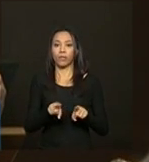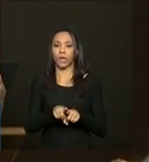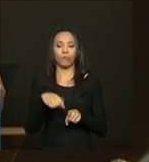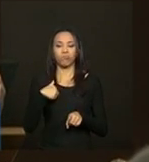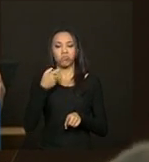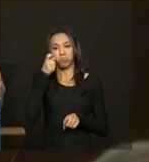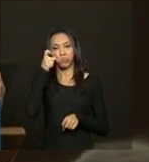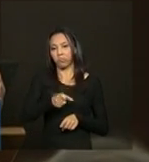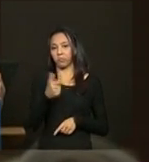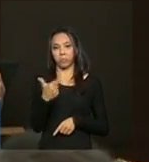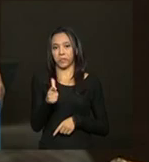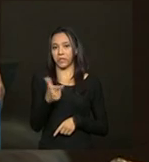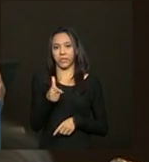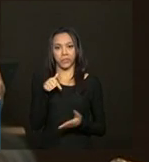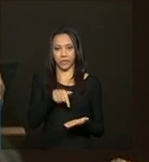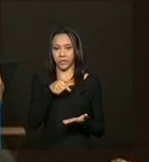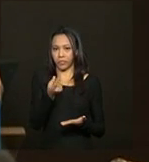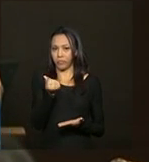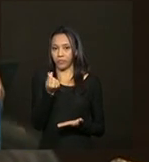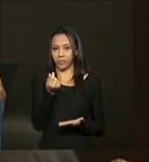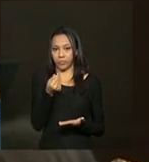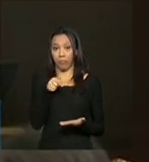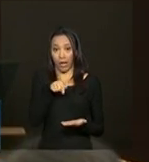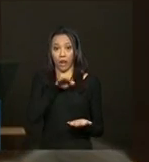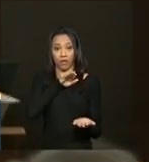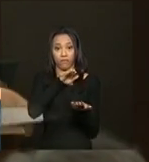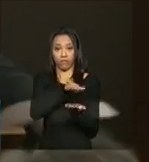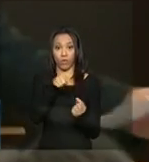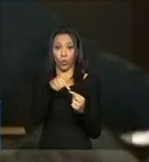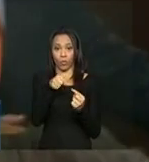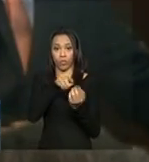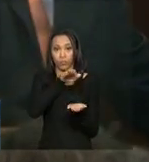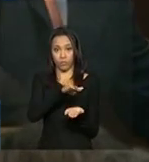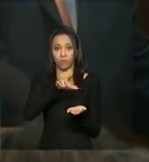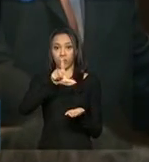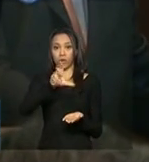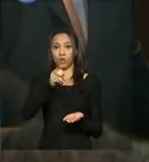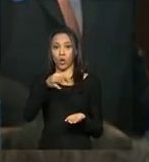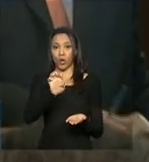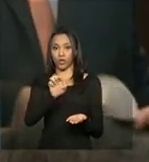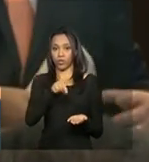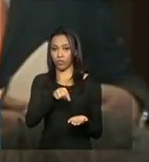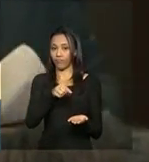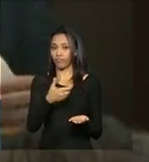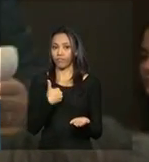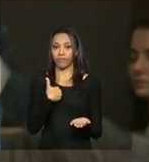possui interesse em apresentar a proposta financeira para o referido lote.